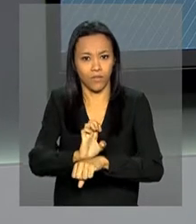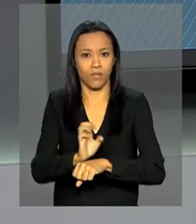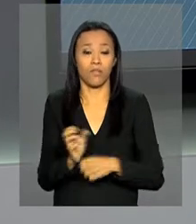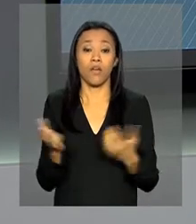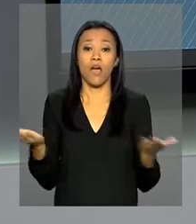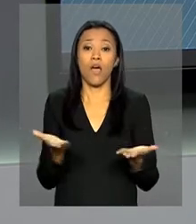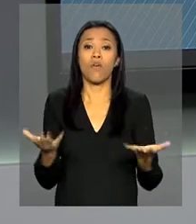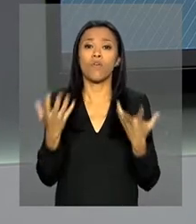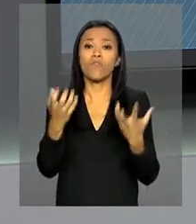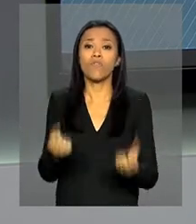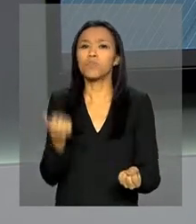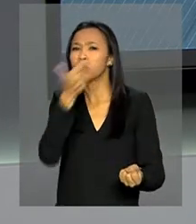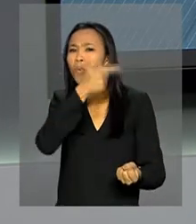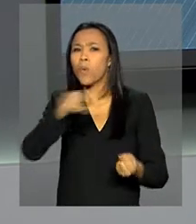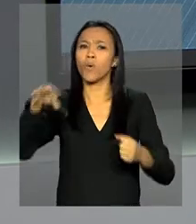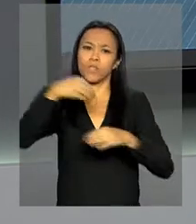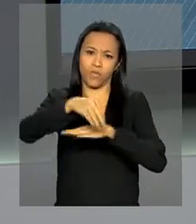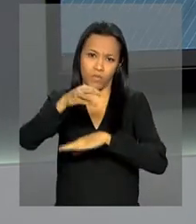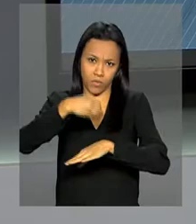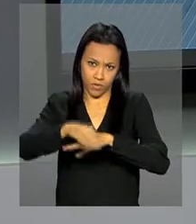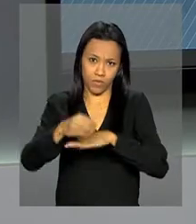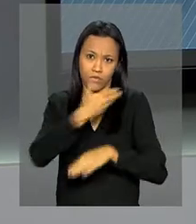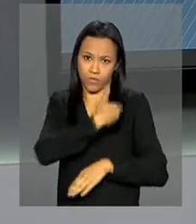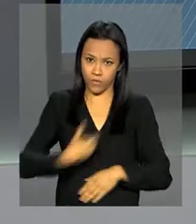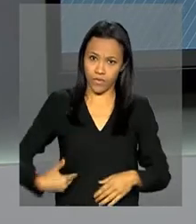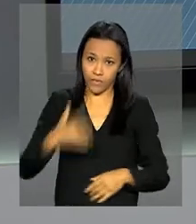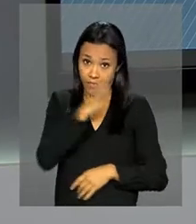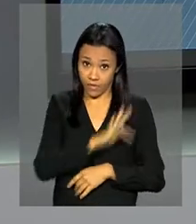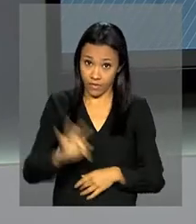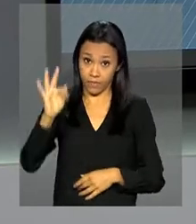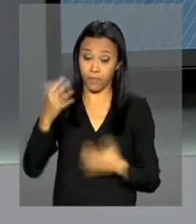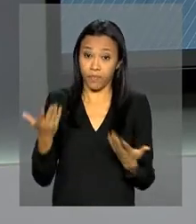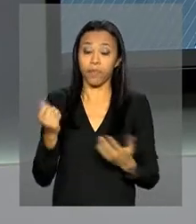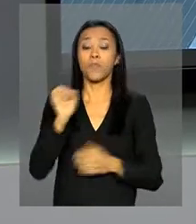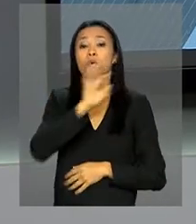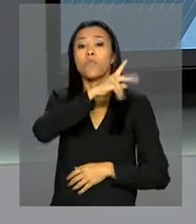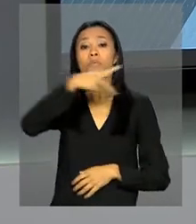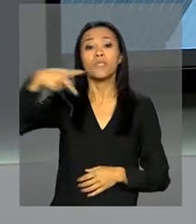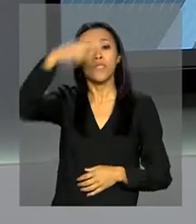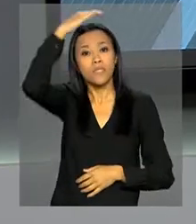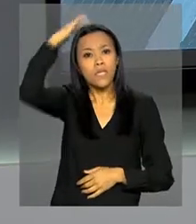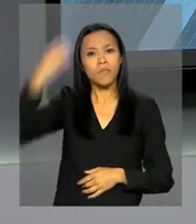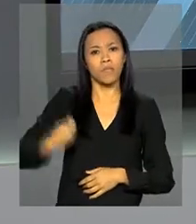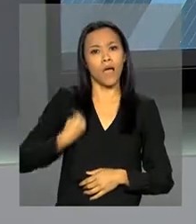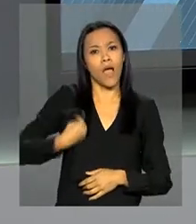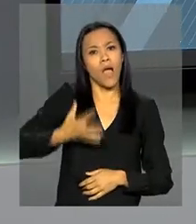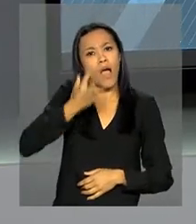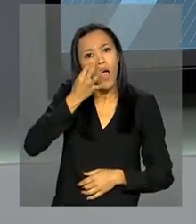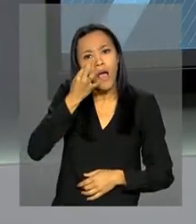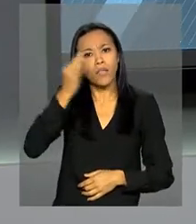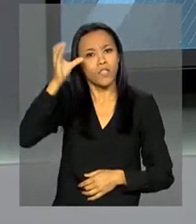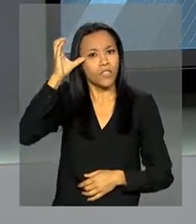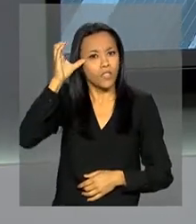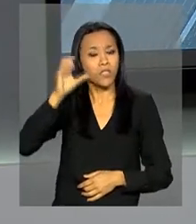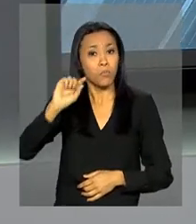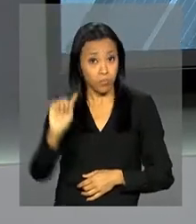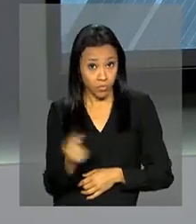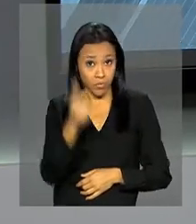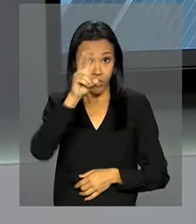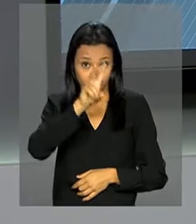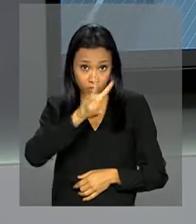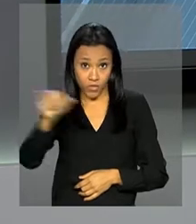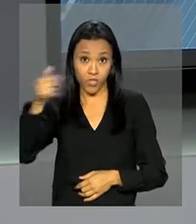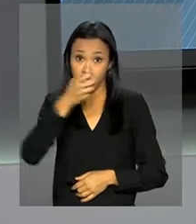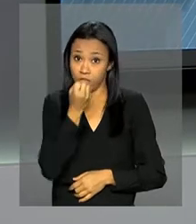E vamos agora com outras notícias do governo federal. O presidente Michel Temer está na China. No primeiro dia de viagem oficial, ele se encontrou